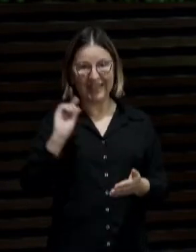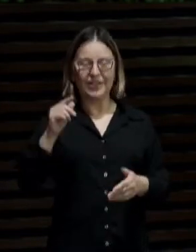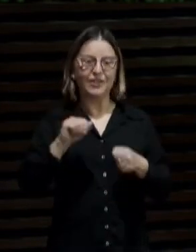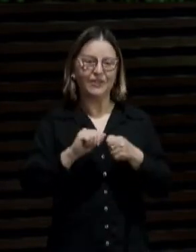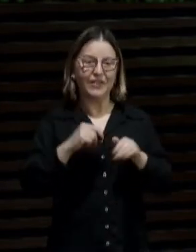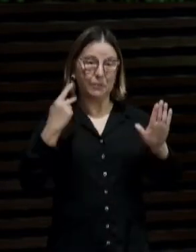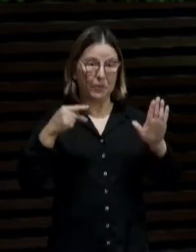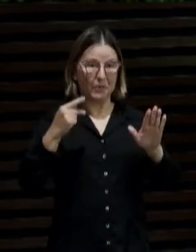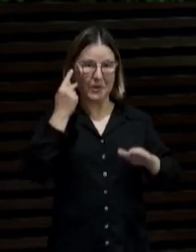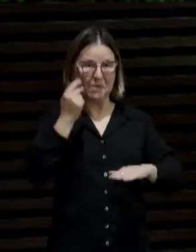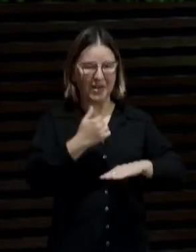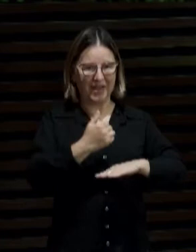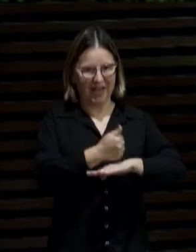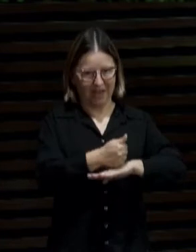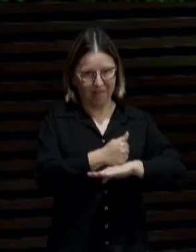em que Deus o escolhe,